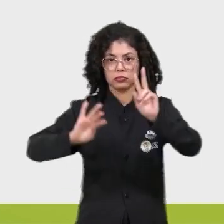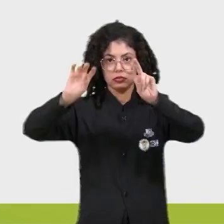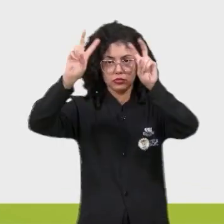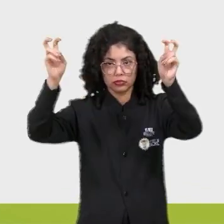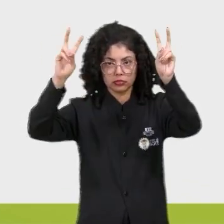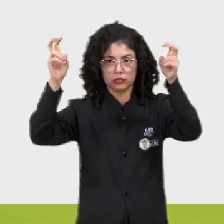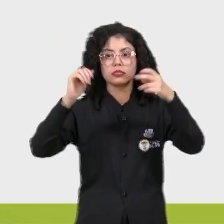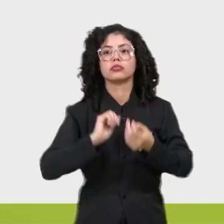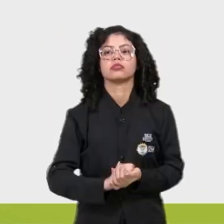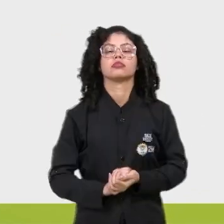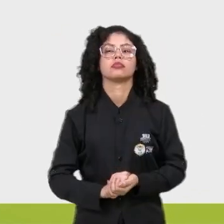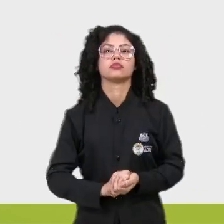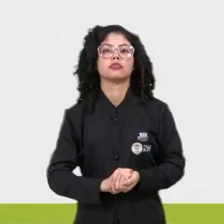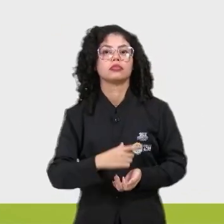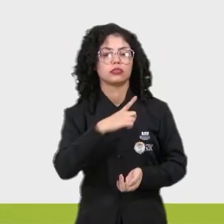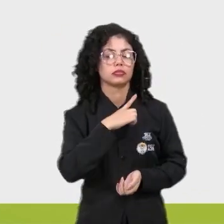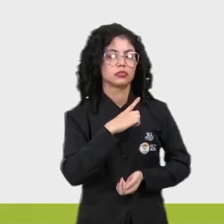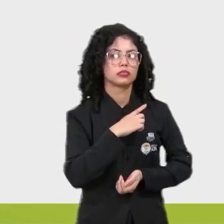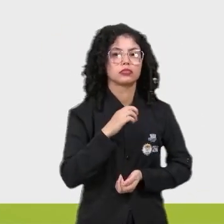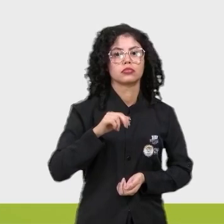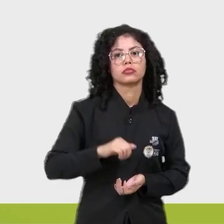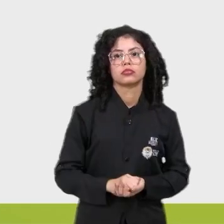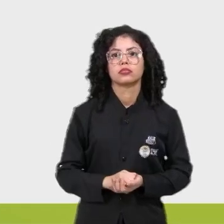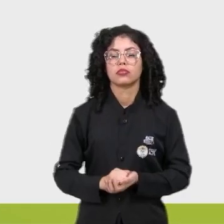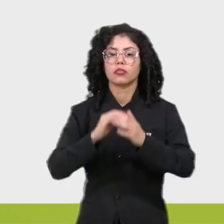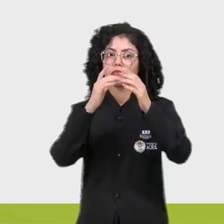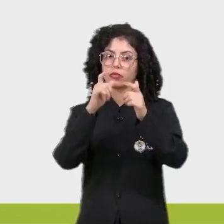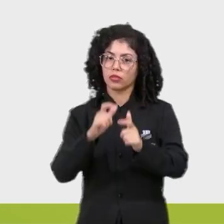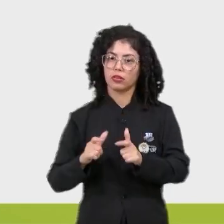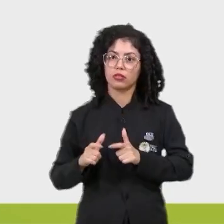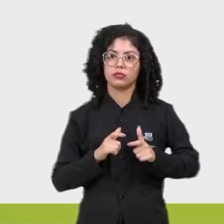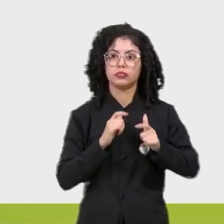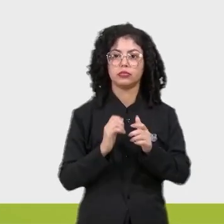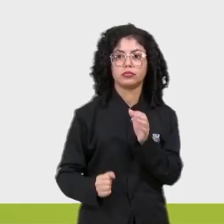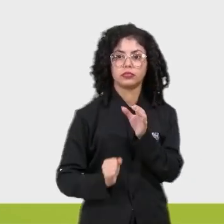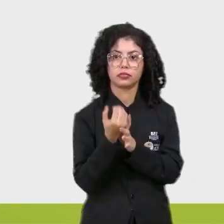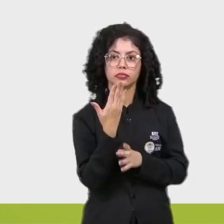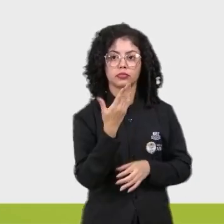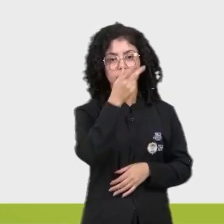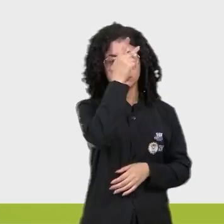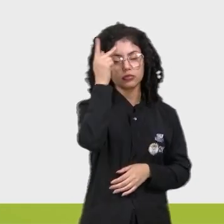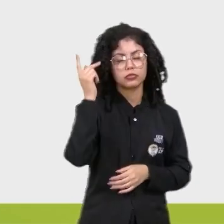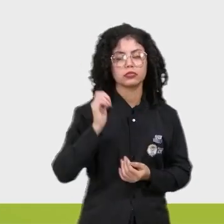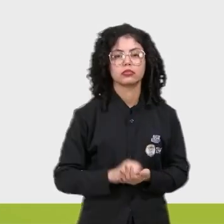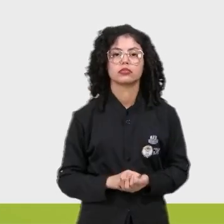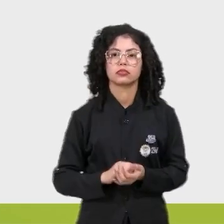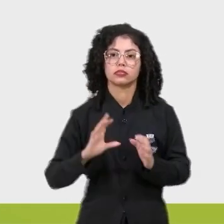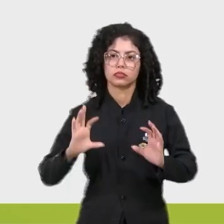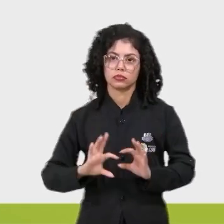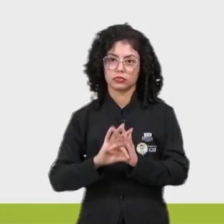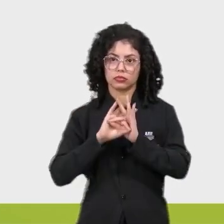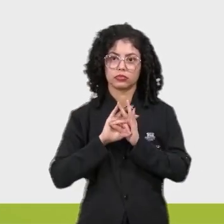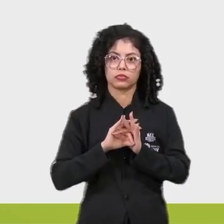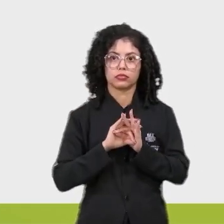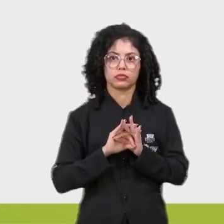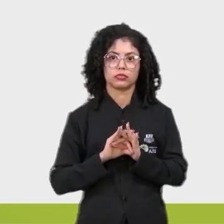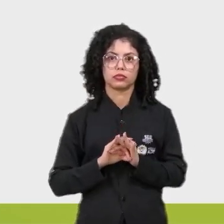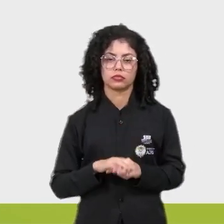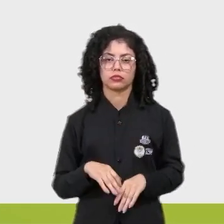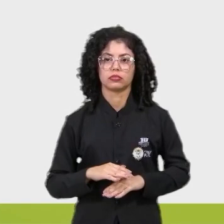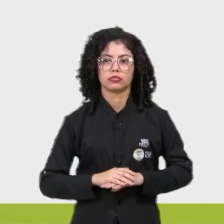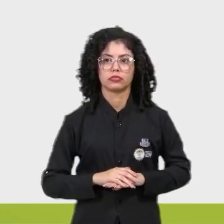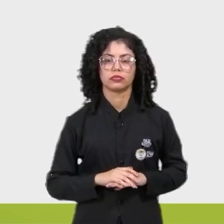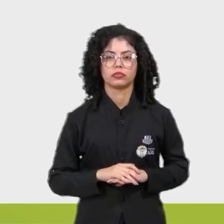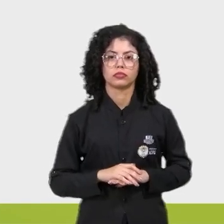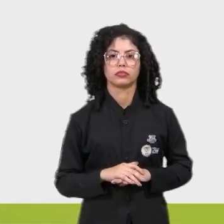a ver com essa dinâmica aí da urbanização e a forma como os estados e as cidades entre si se